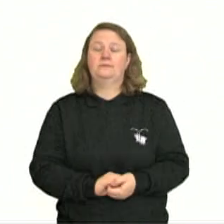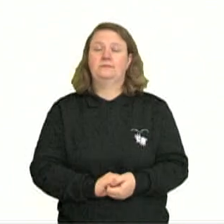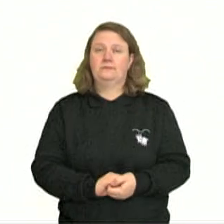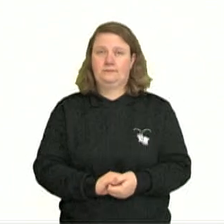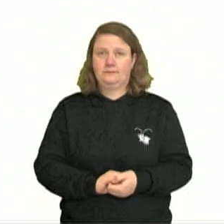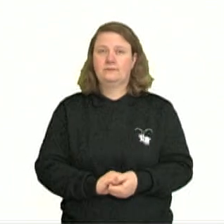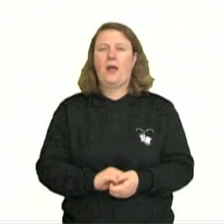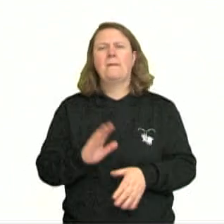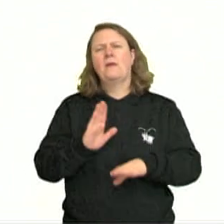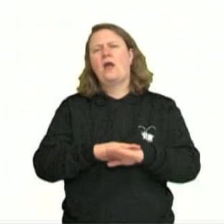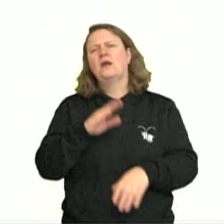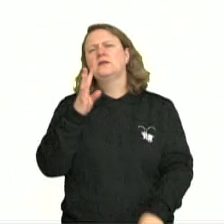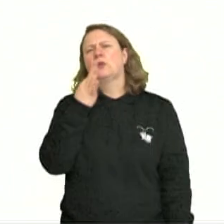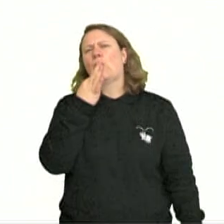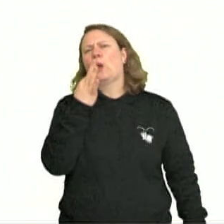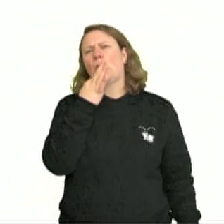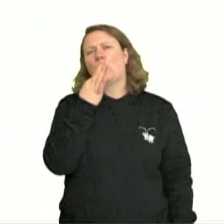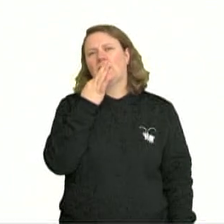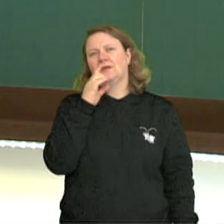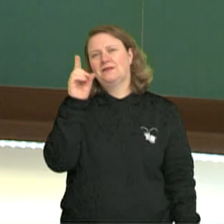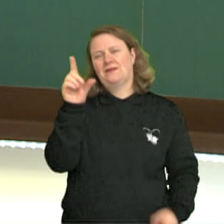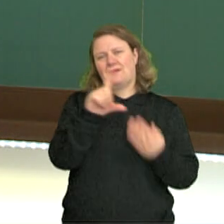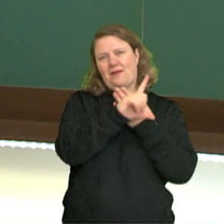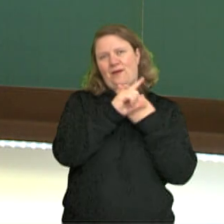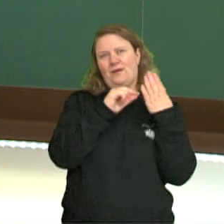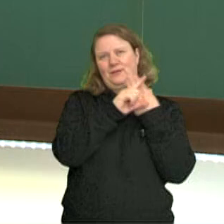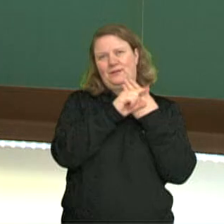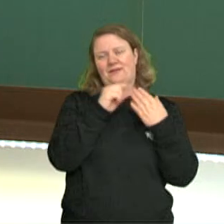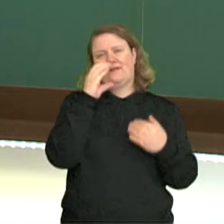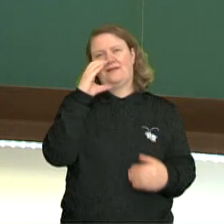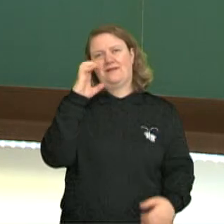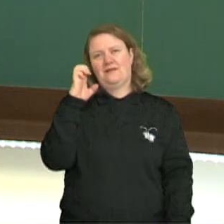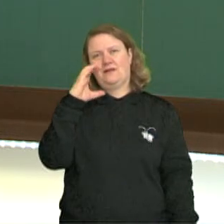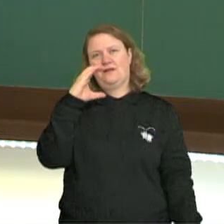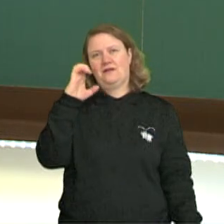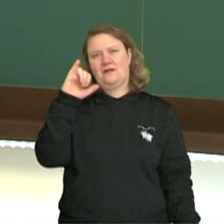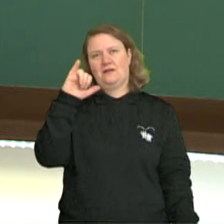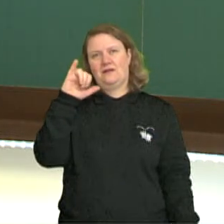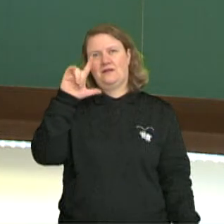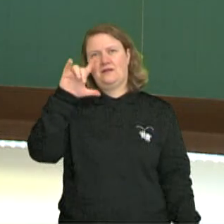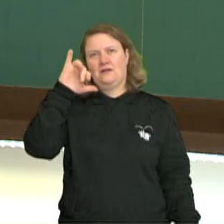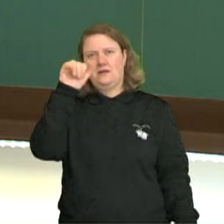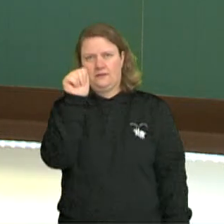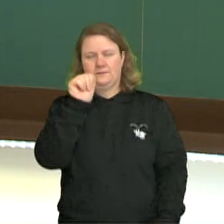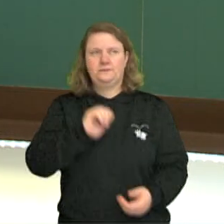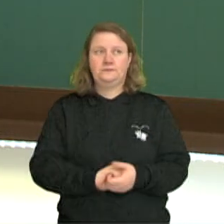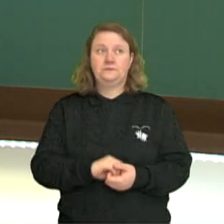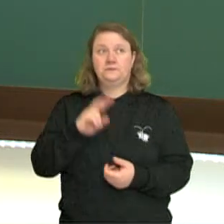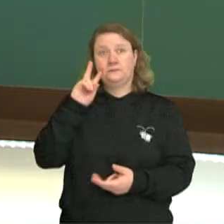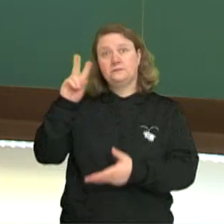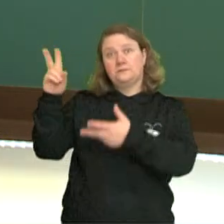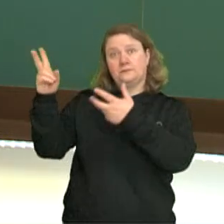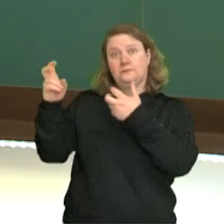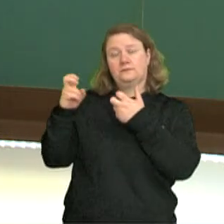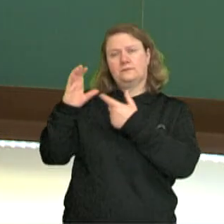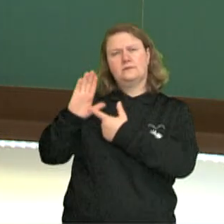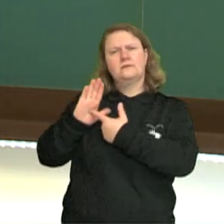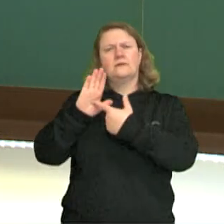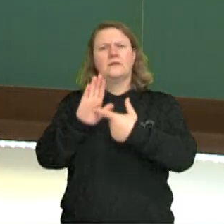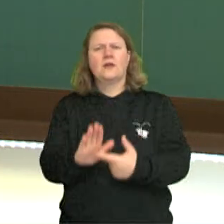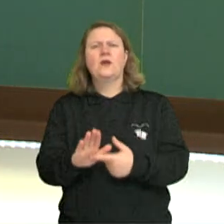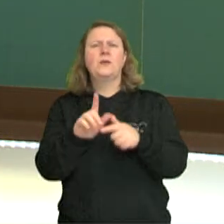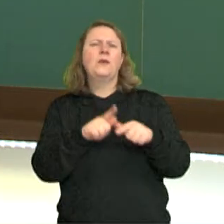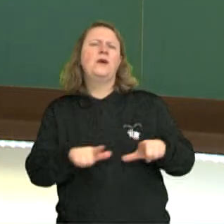do poema mais conhecido da Cecília Meirelles, né? Observem na nossa imagem, na nossa iconografia, nós temos uma referência